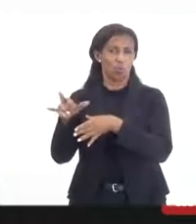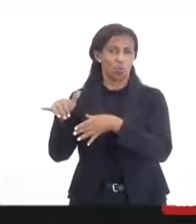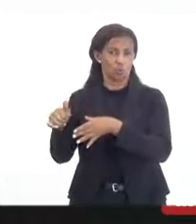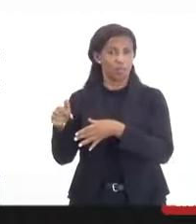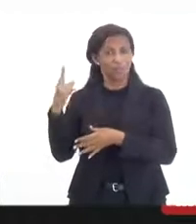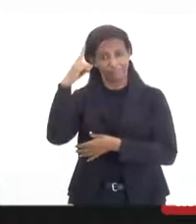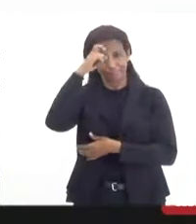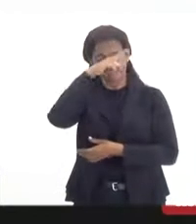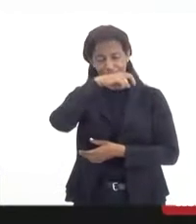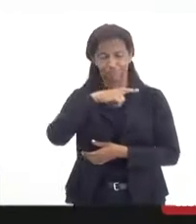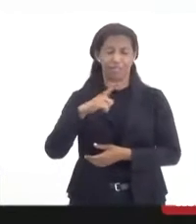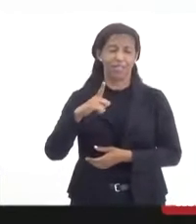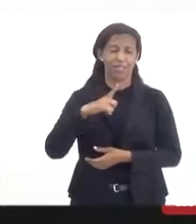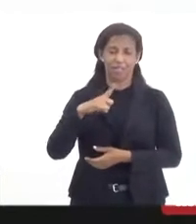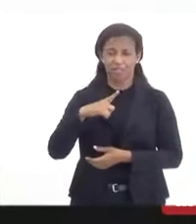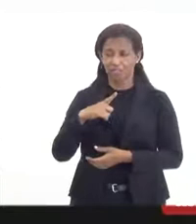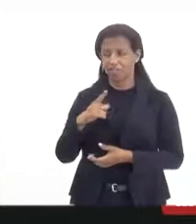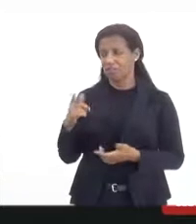gente vem notando